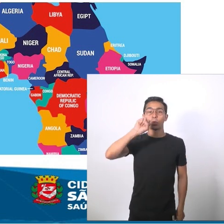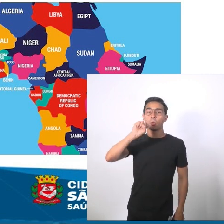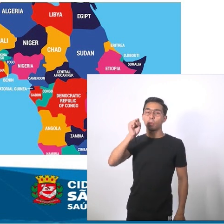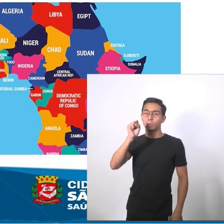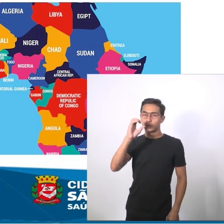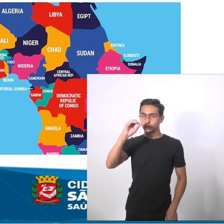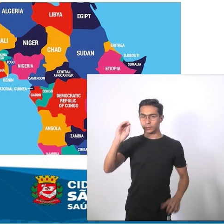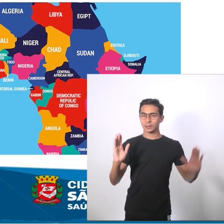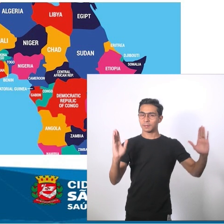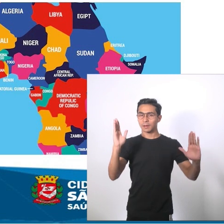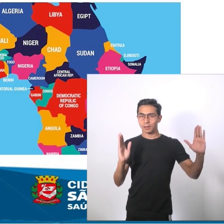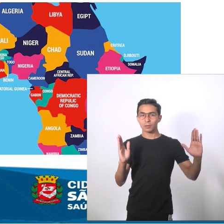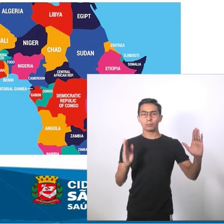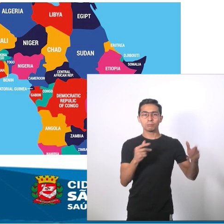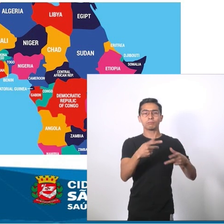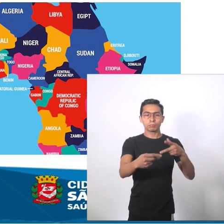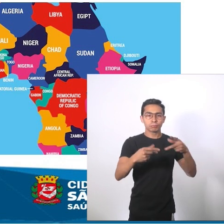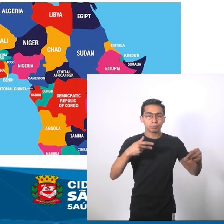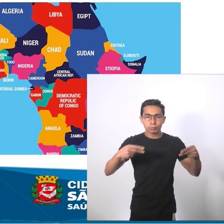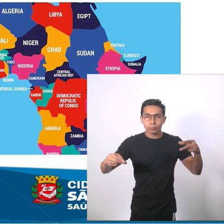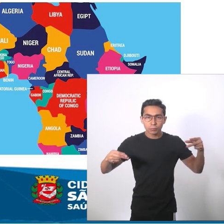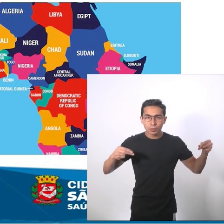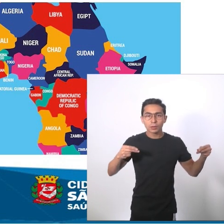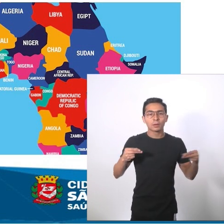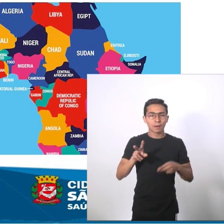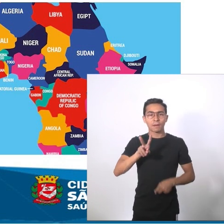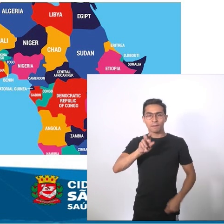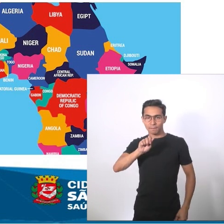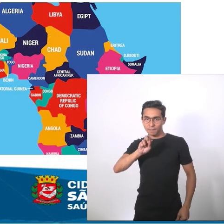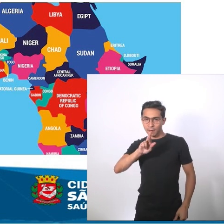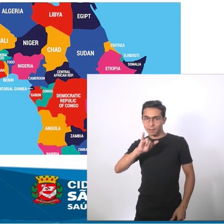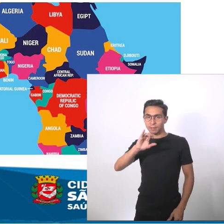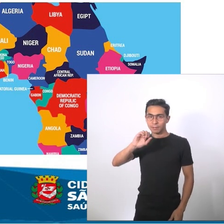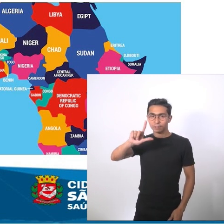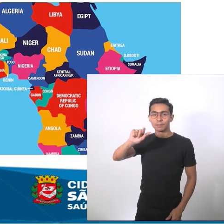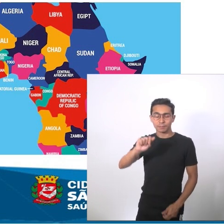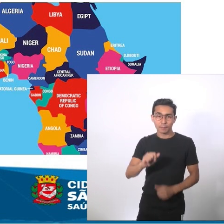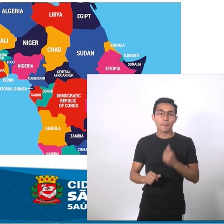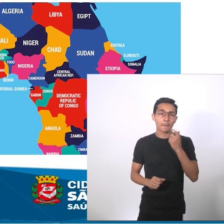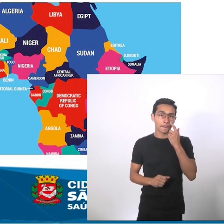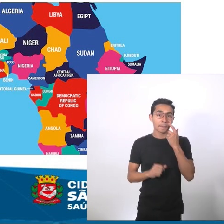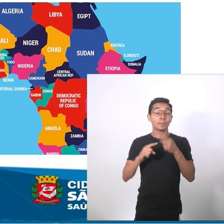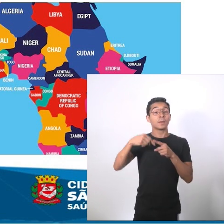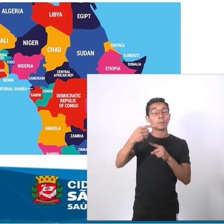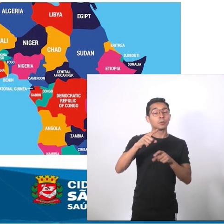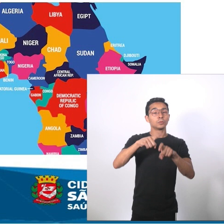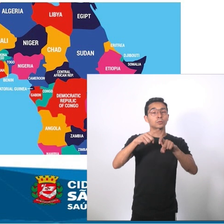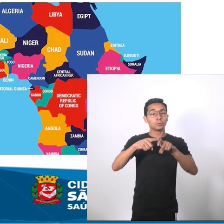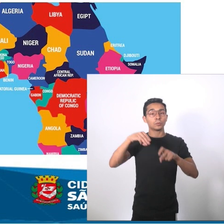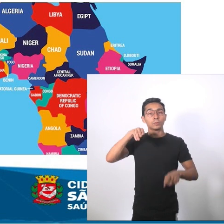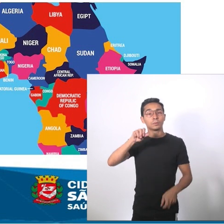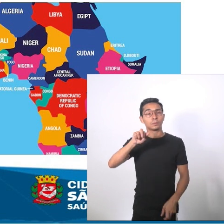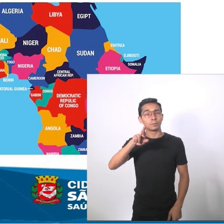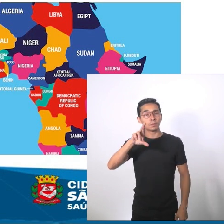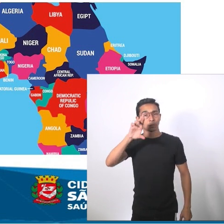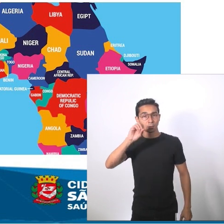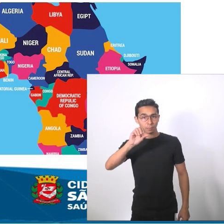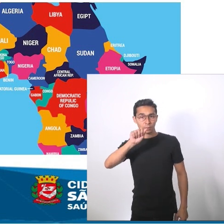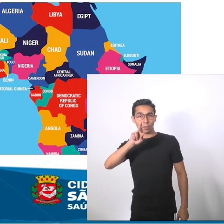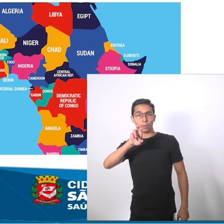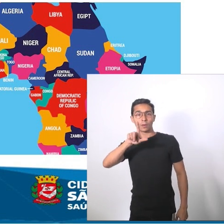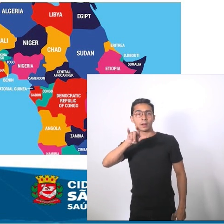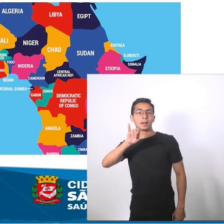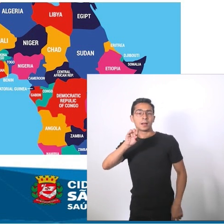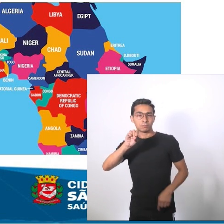imunizadas. Nós entendemos, o Dr. Marco Aurélio vai colocar muito especificamente essa questão da vacina, até com